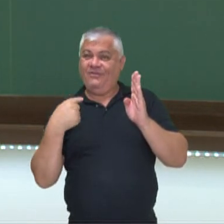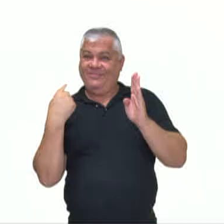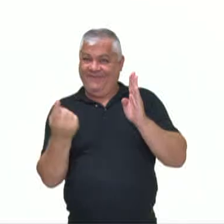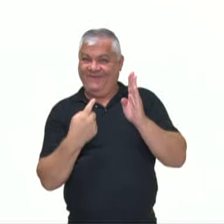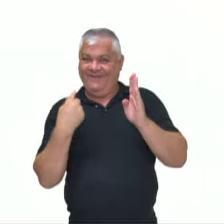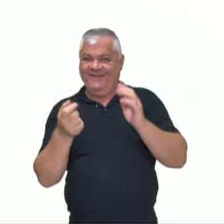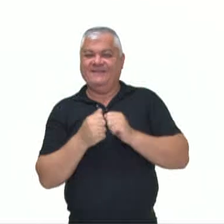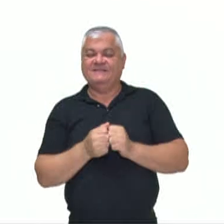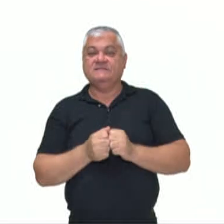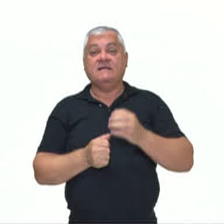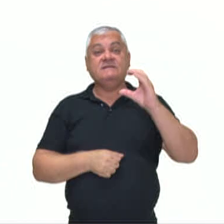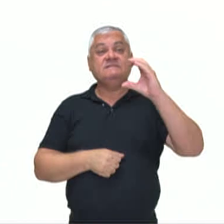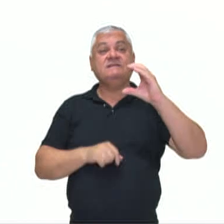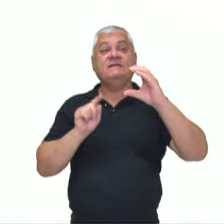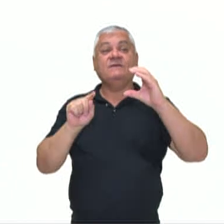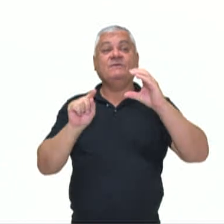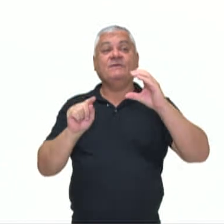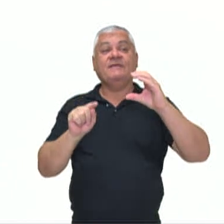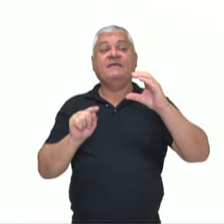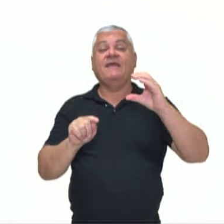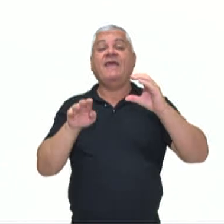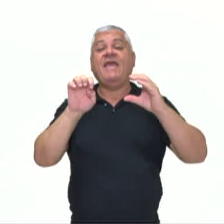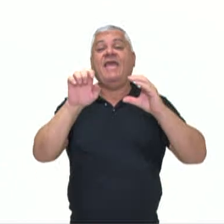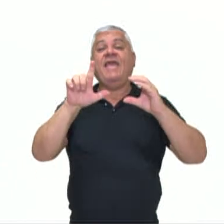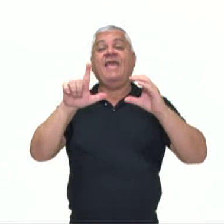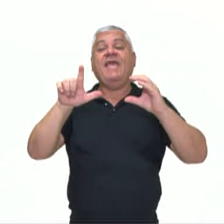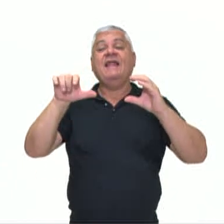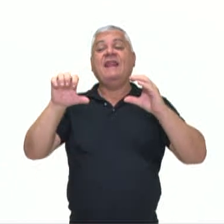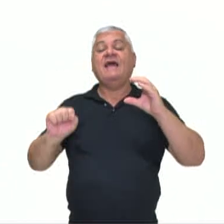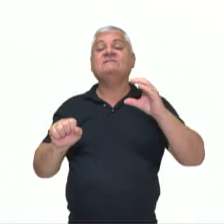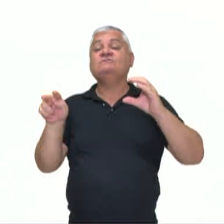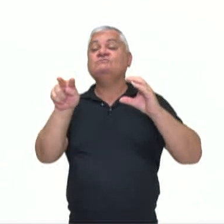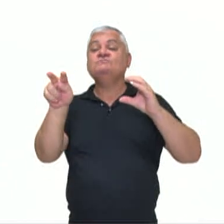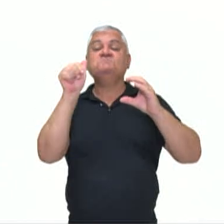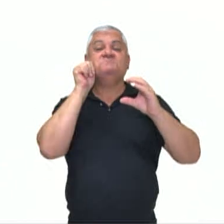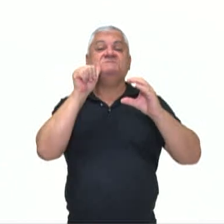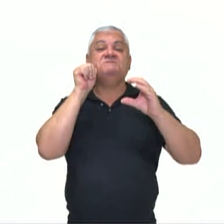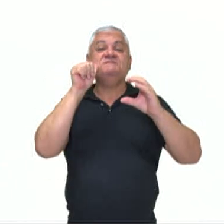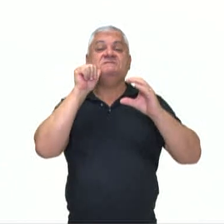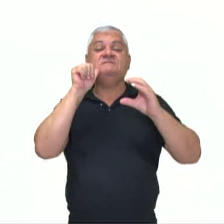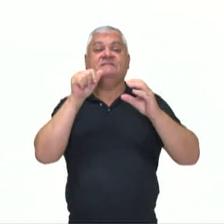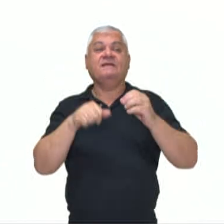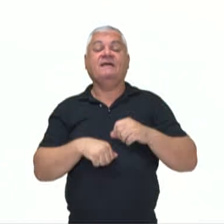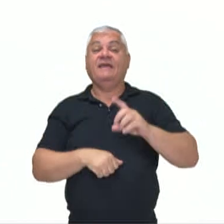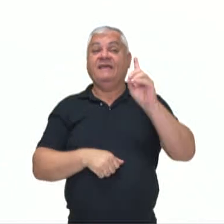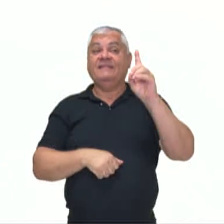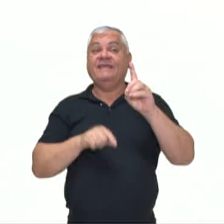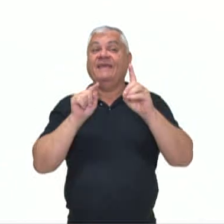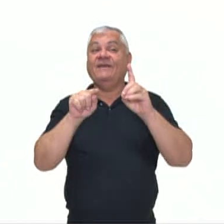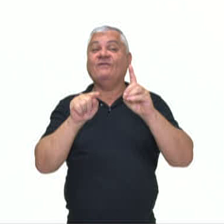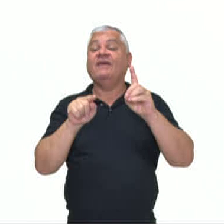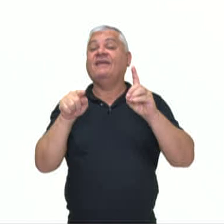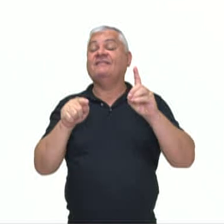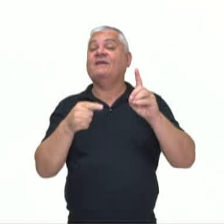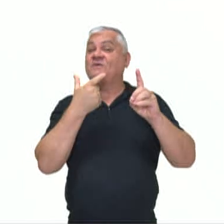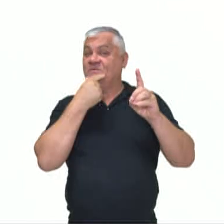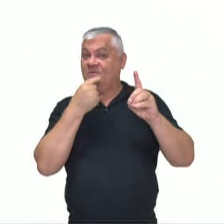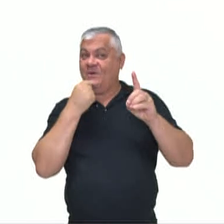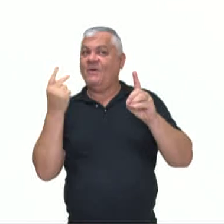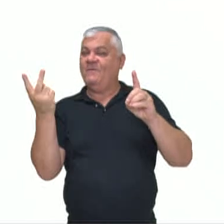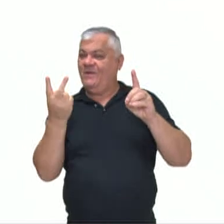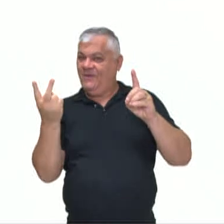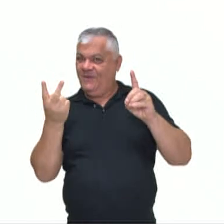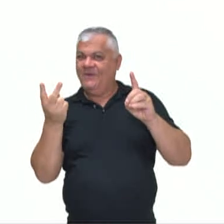C, elas, vou substituir pelo sujeito Soledad e Teresa. E letra D, eles aqui, eu estou substituindo